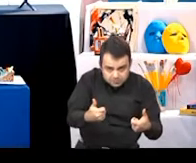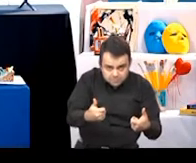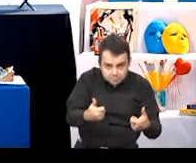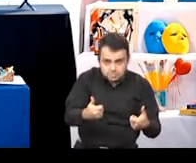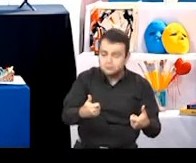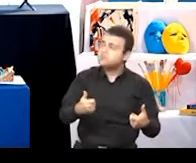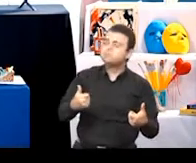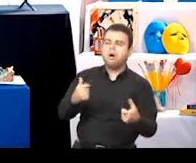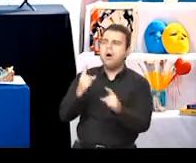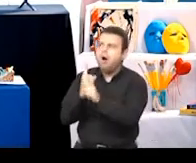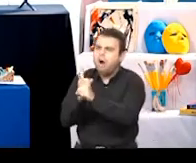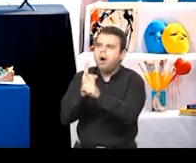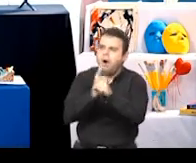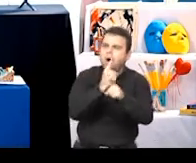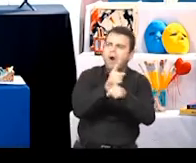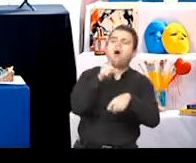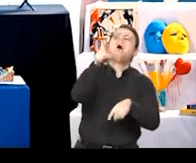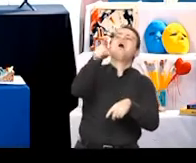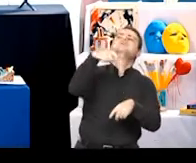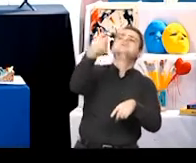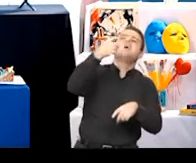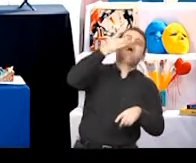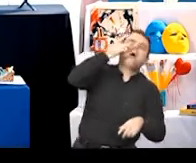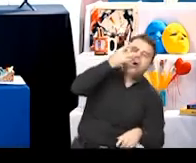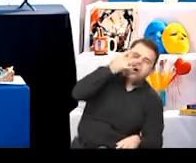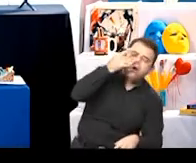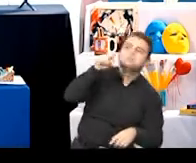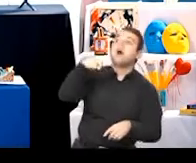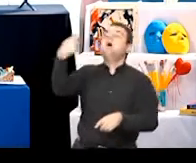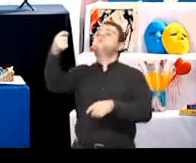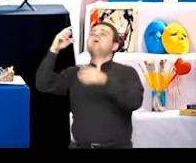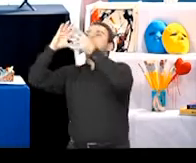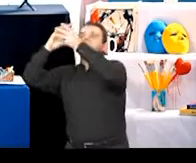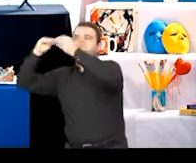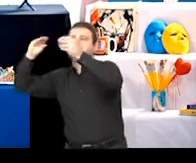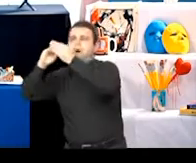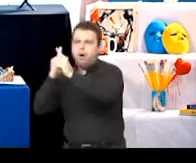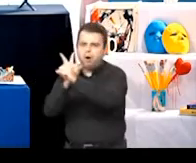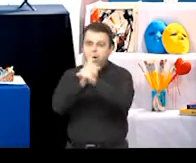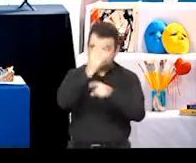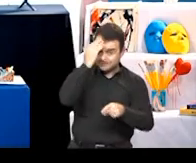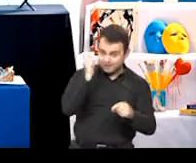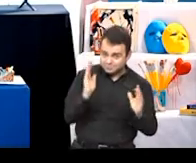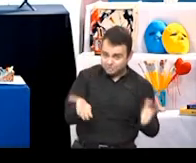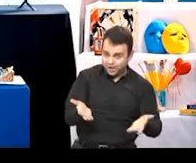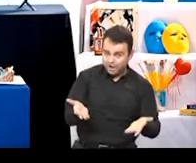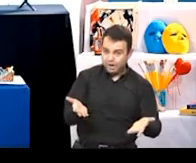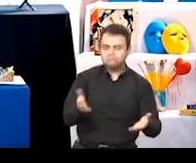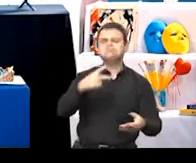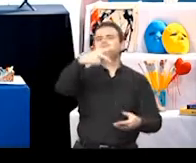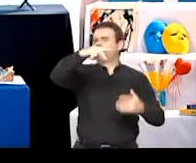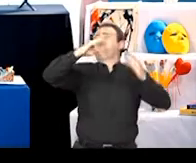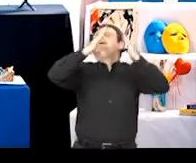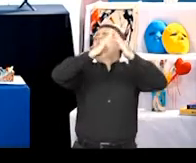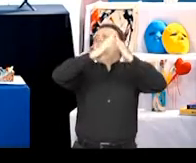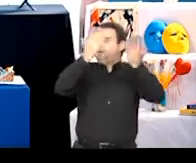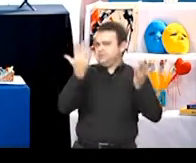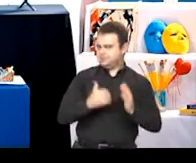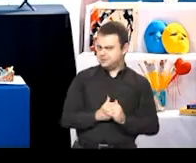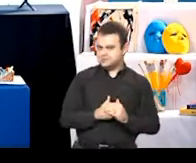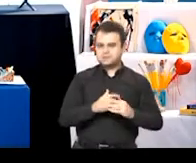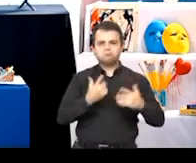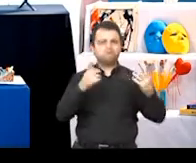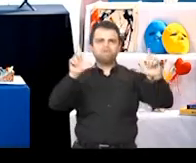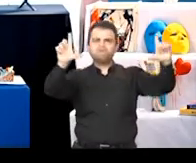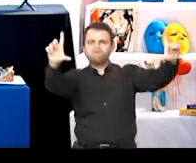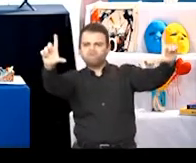sabem identificar agora quando uma representação é abstrata e quando uma representação é figurativa? E aí na casa de vocês?